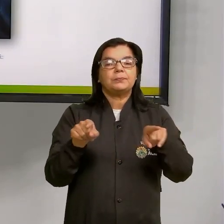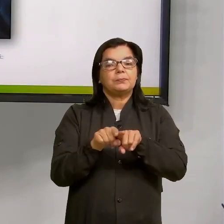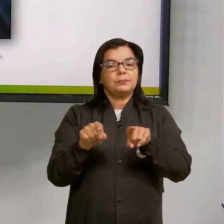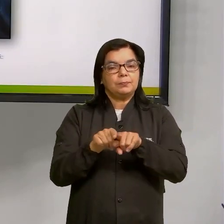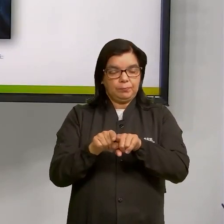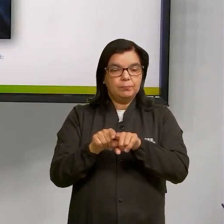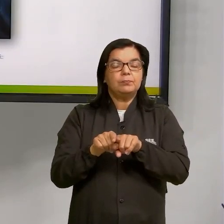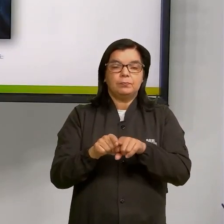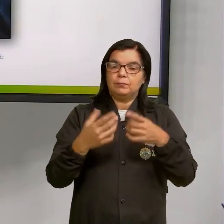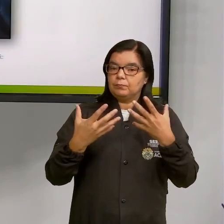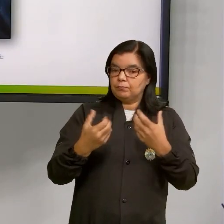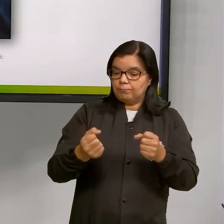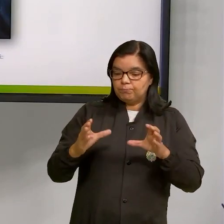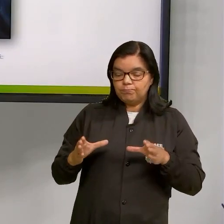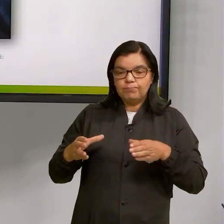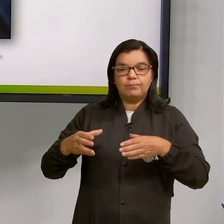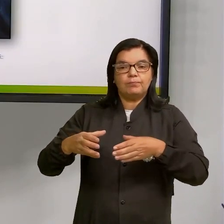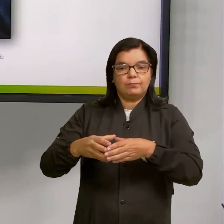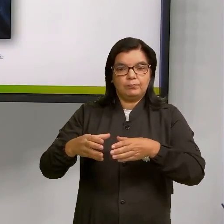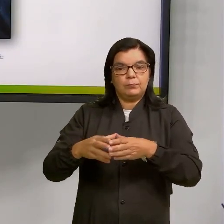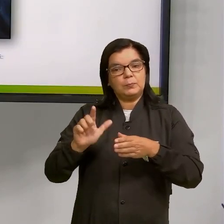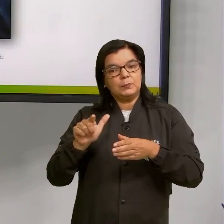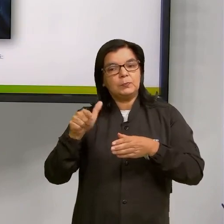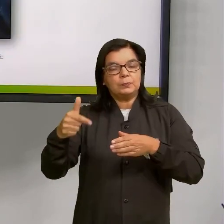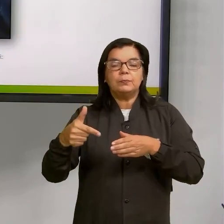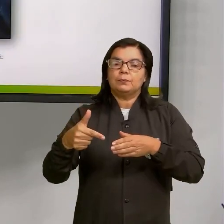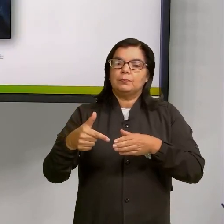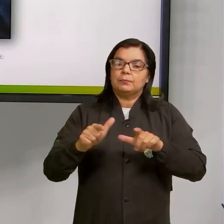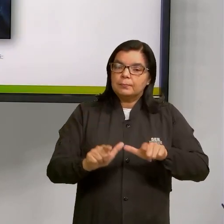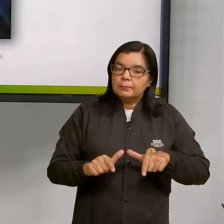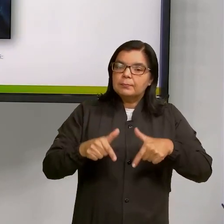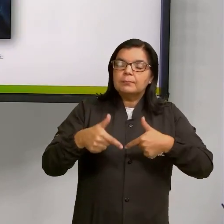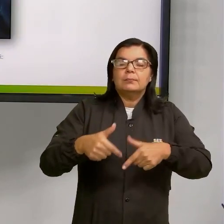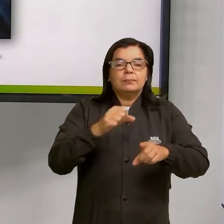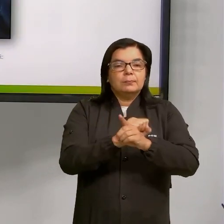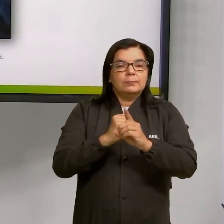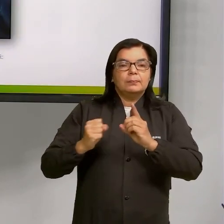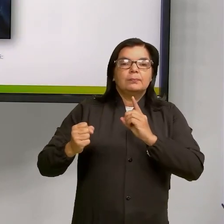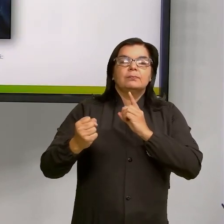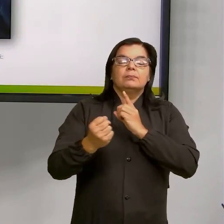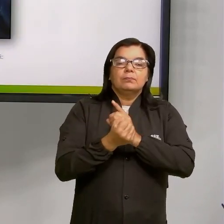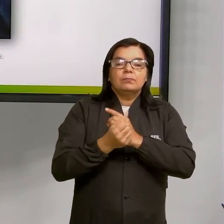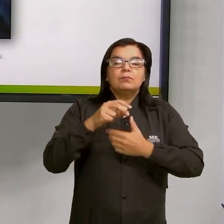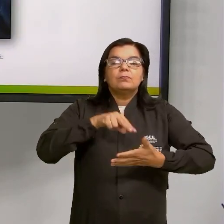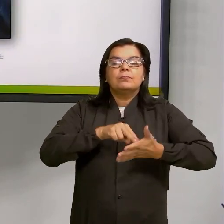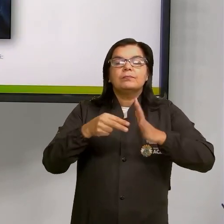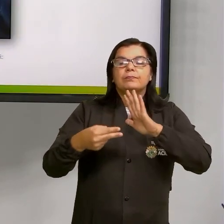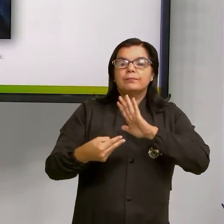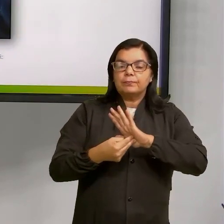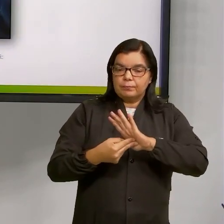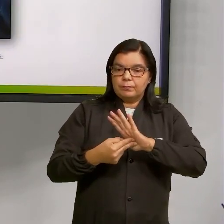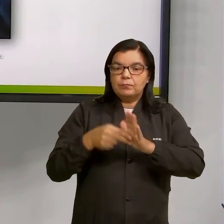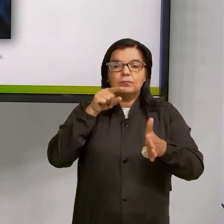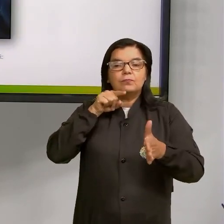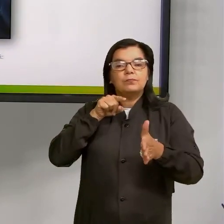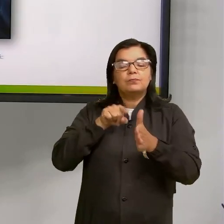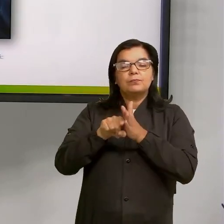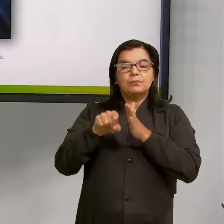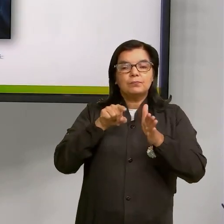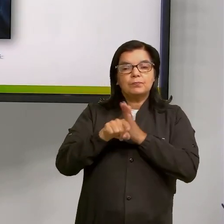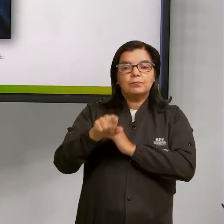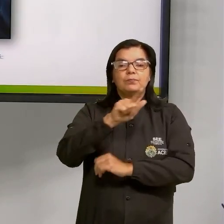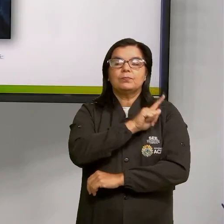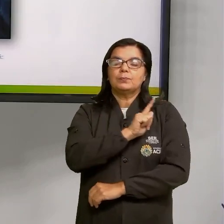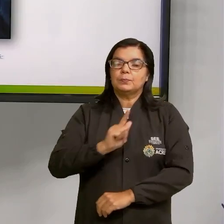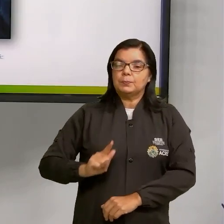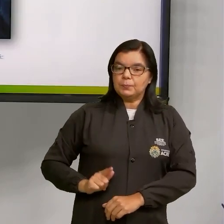abraçou, coletivamente com outros movimentos sociais, no sentido de questionar o